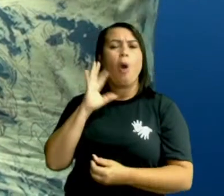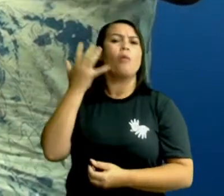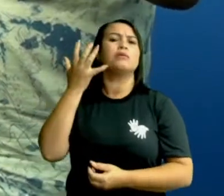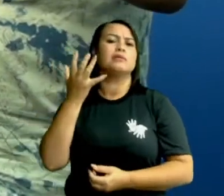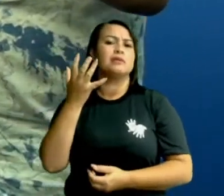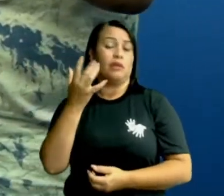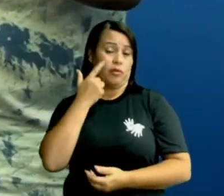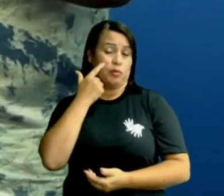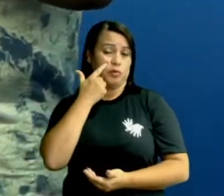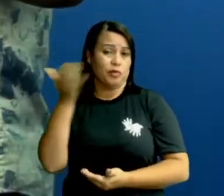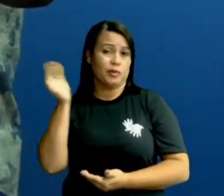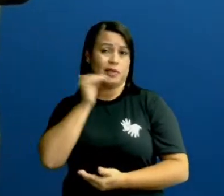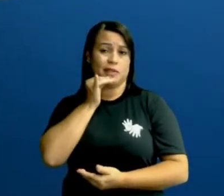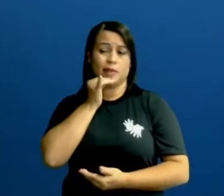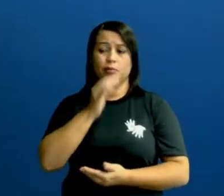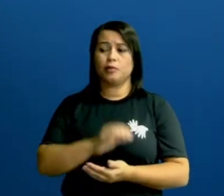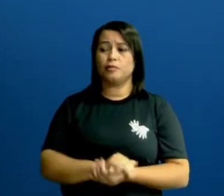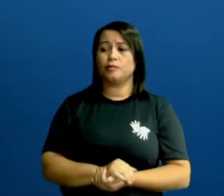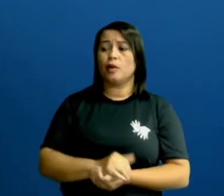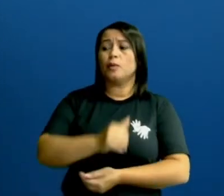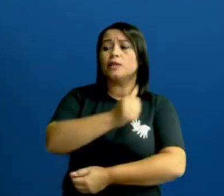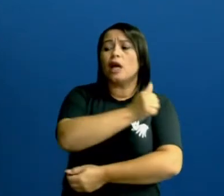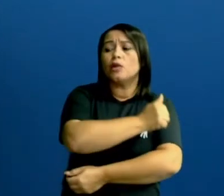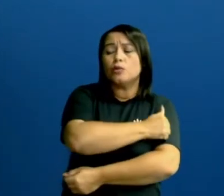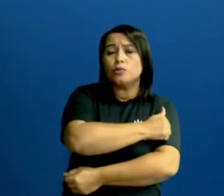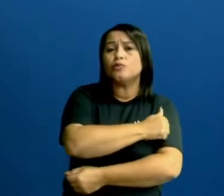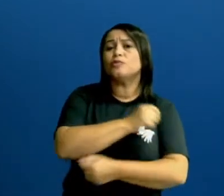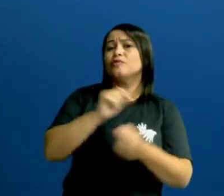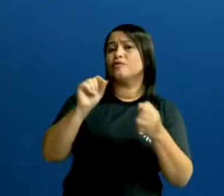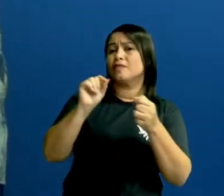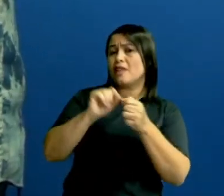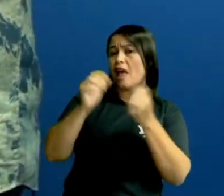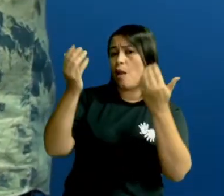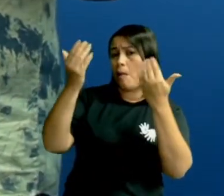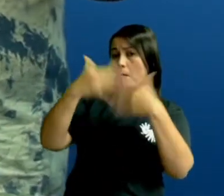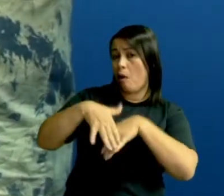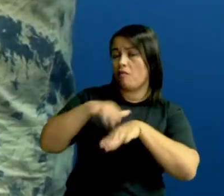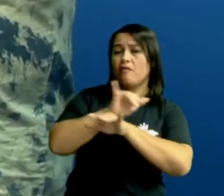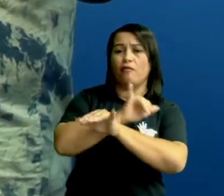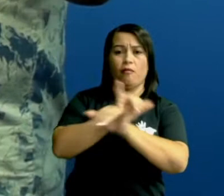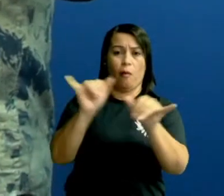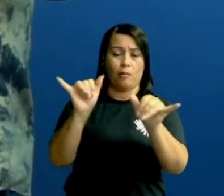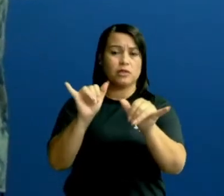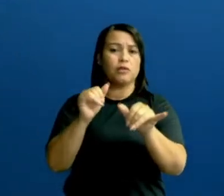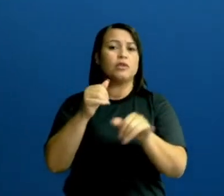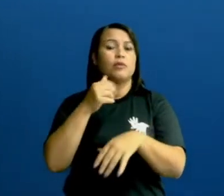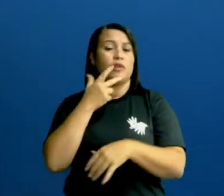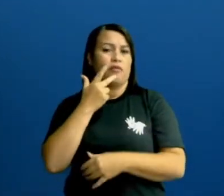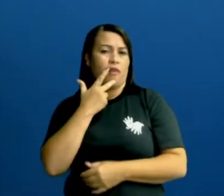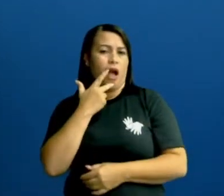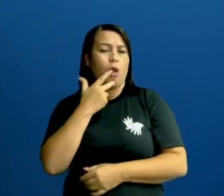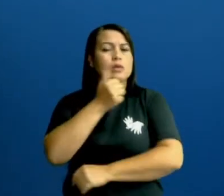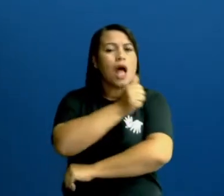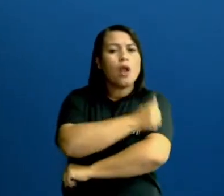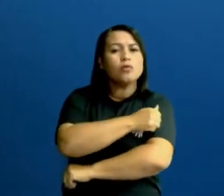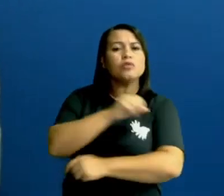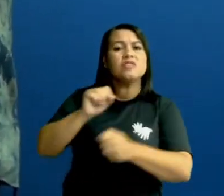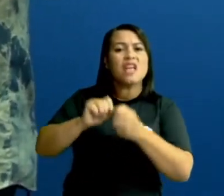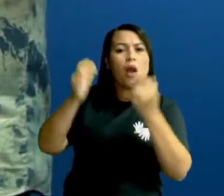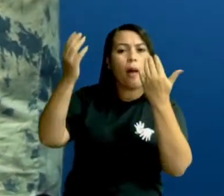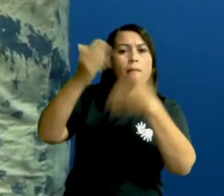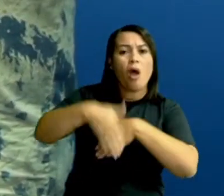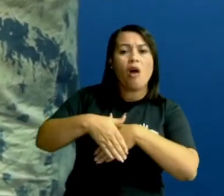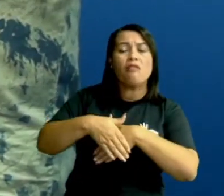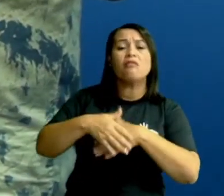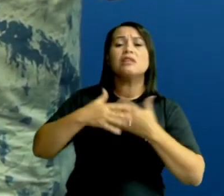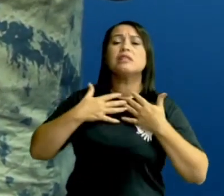aconteceu? Vamos ver os exemplos. Os alunos fizeram a prova. É uma informação. Agora, quando eu digo os alunos fizeram a